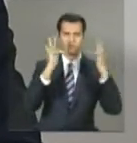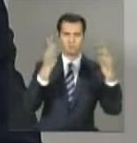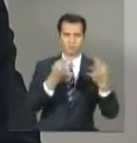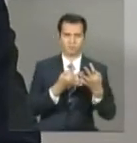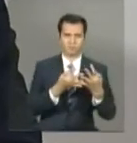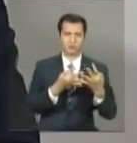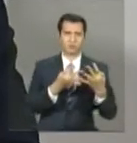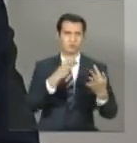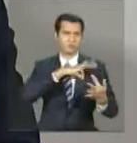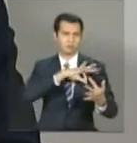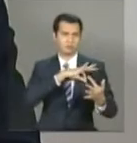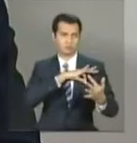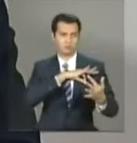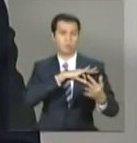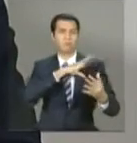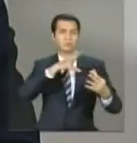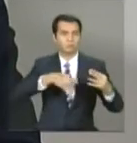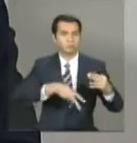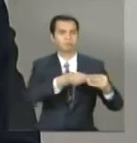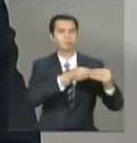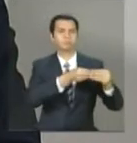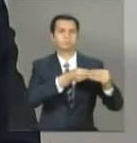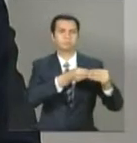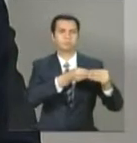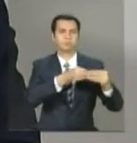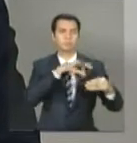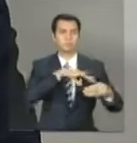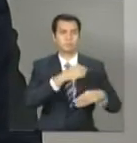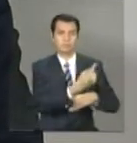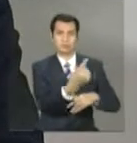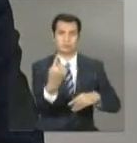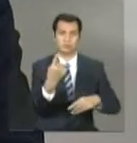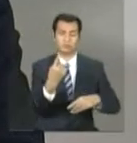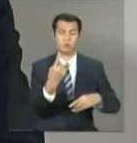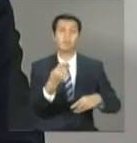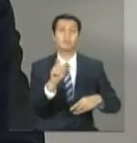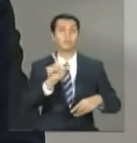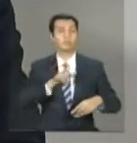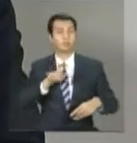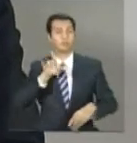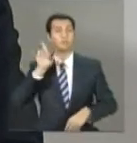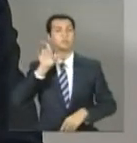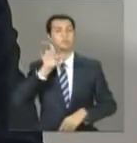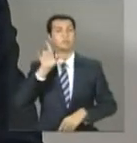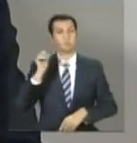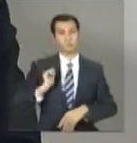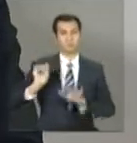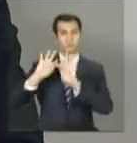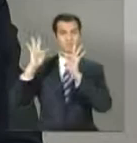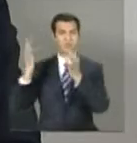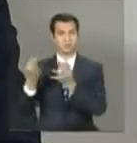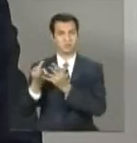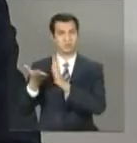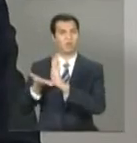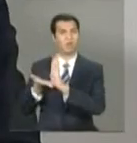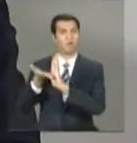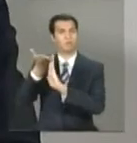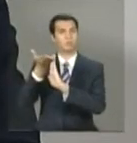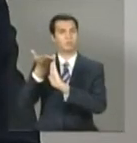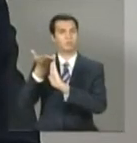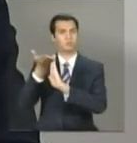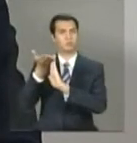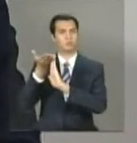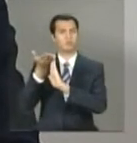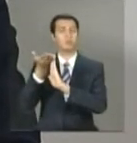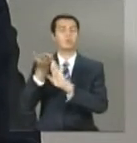per capita. Então, apesar de ter havido esse aumento do benefício e a renda total da família